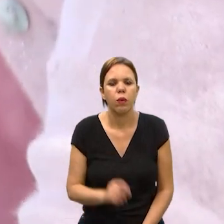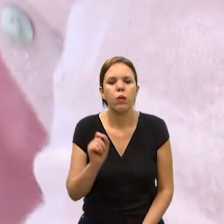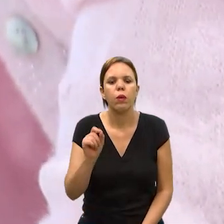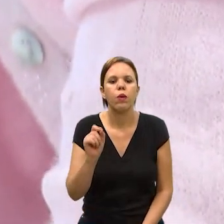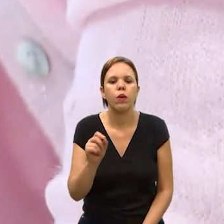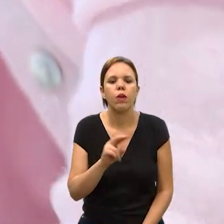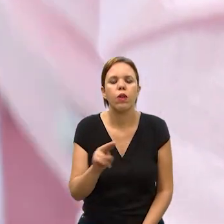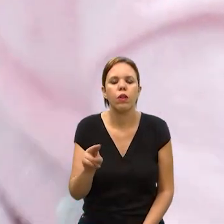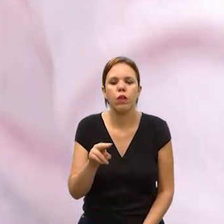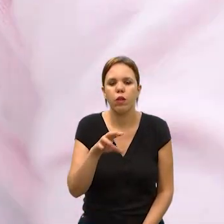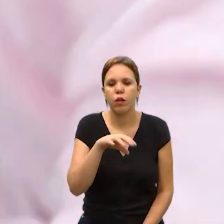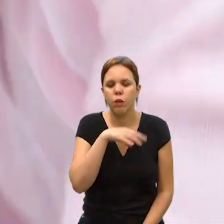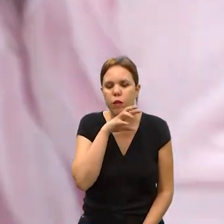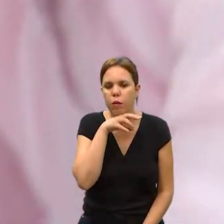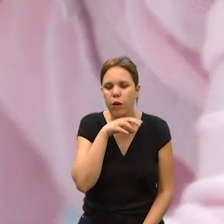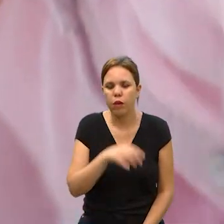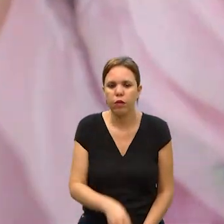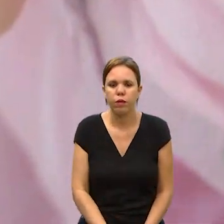Quem é esse?